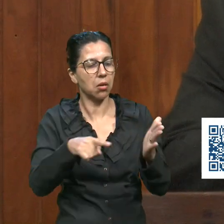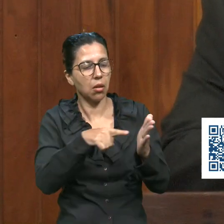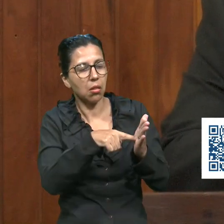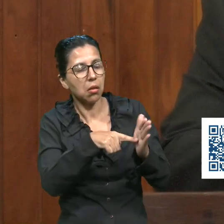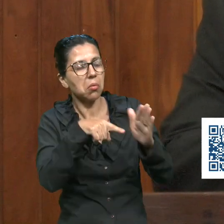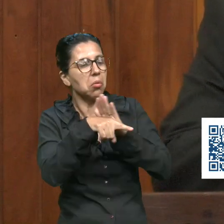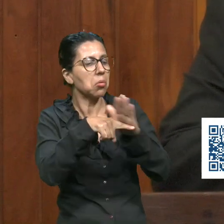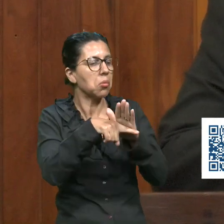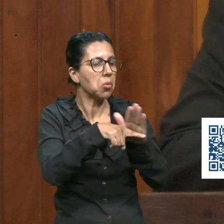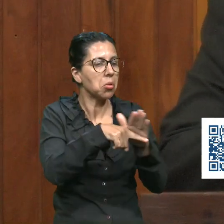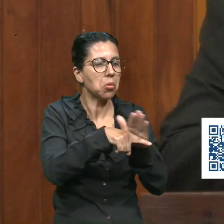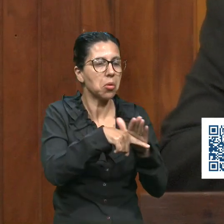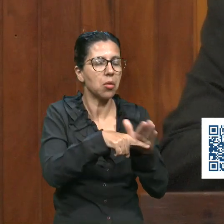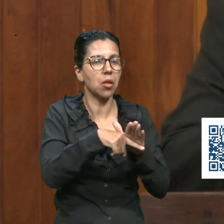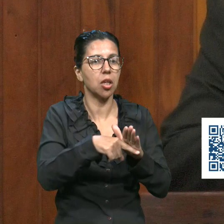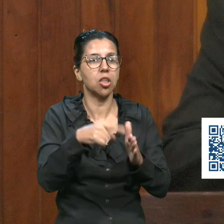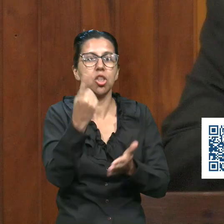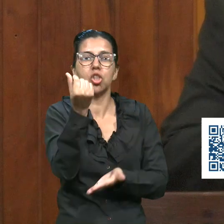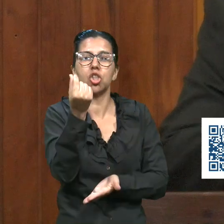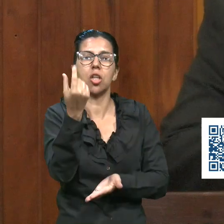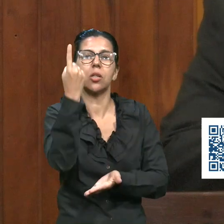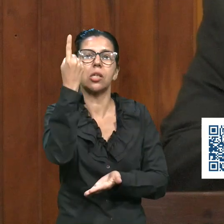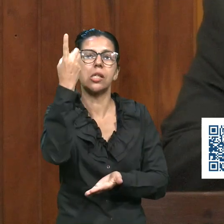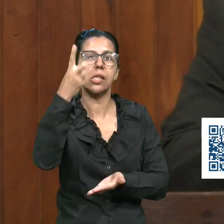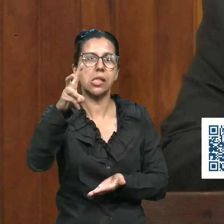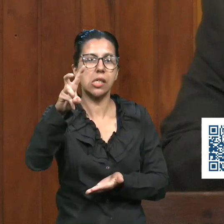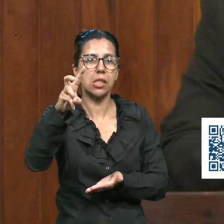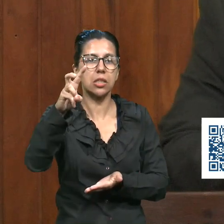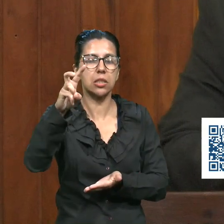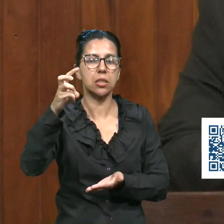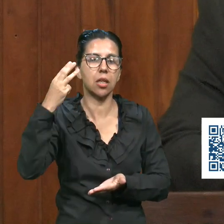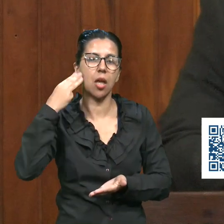e o aporte de 15 milhões prometidos pela deputada Dani Alonso?